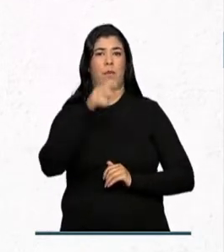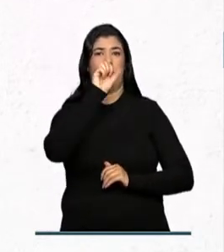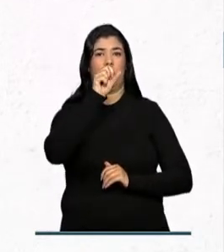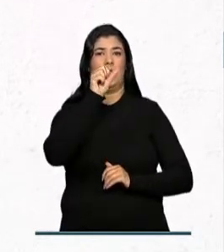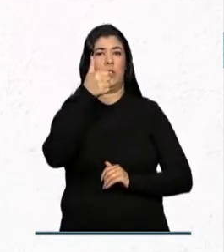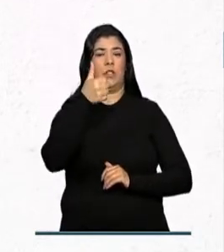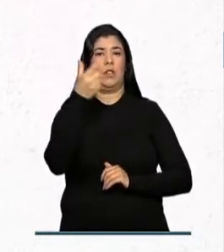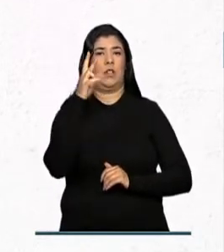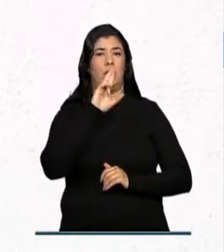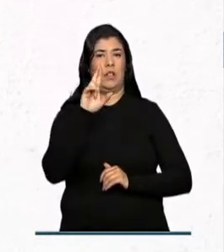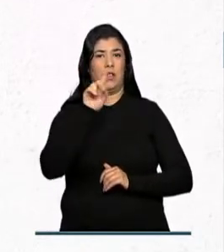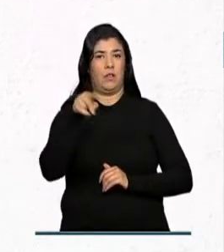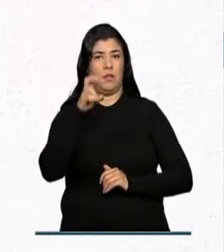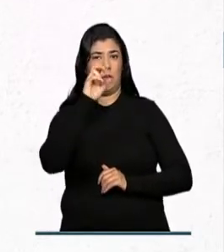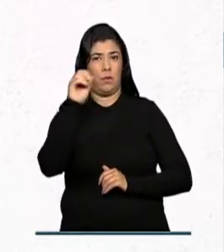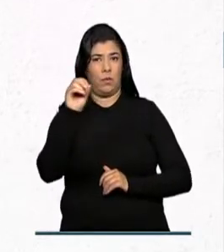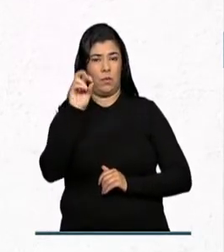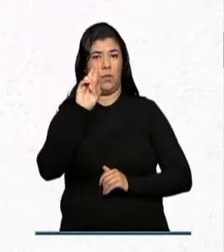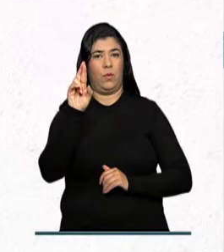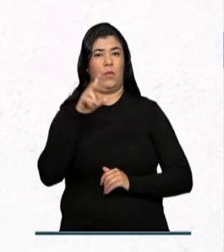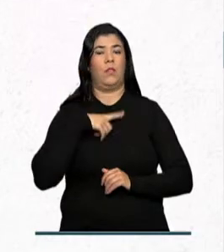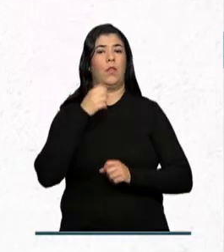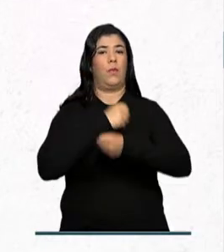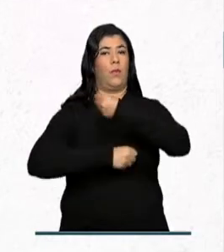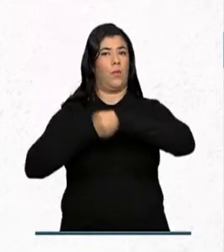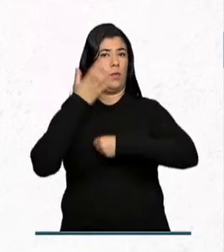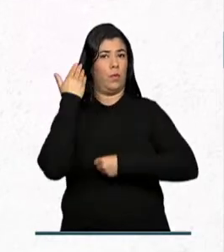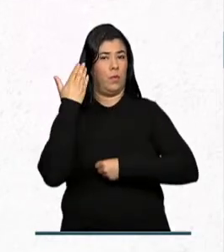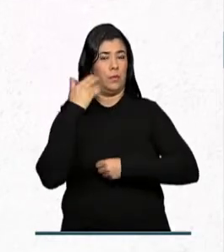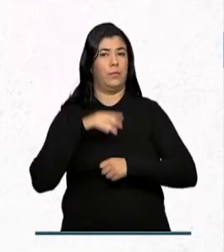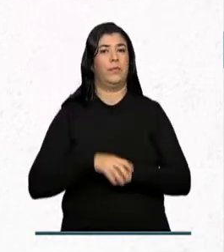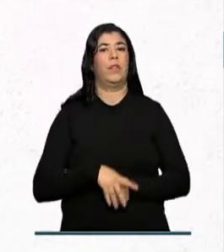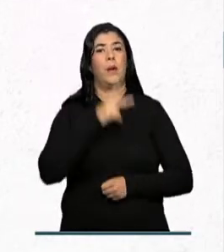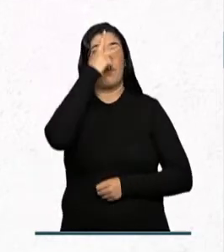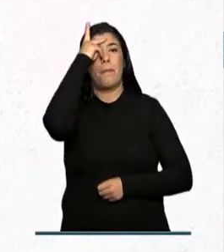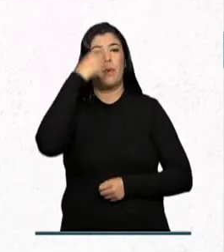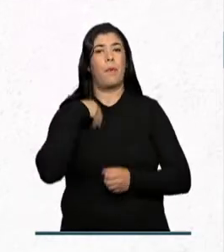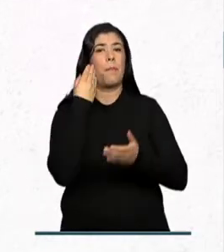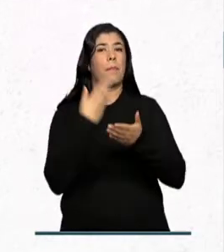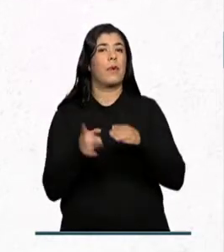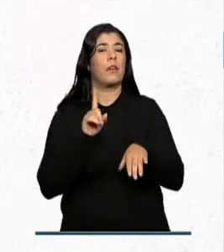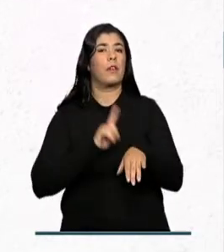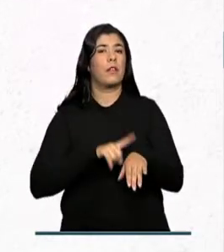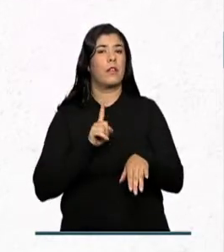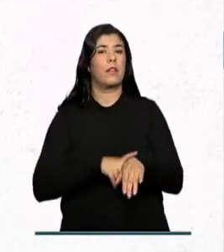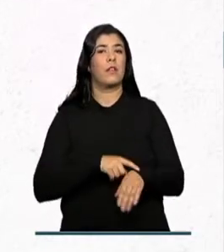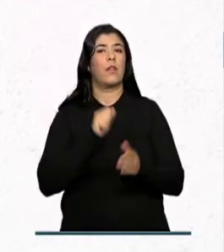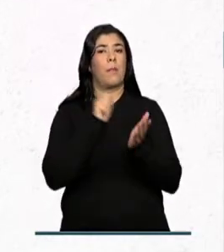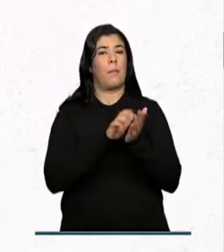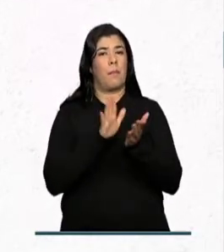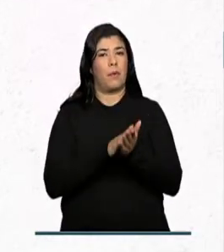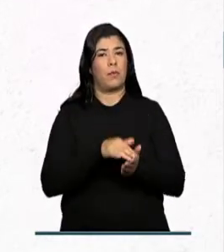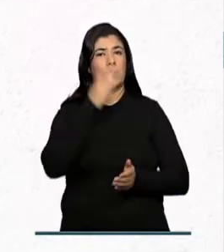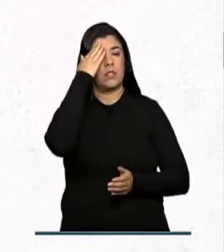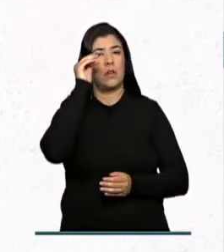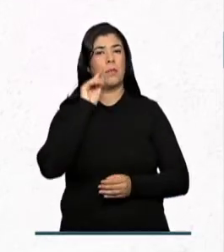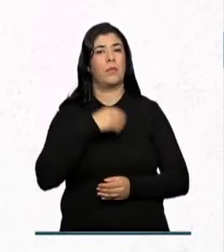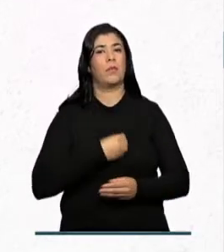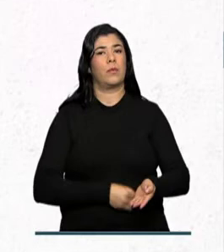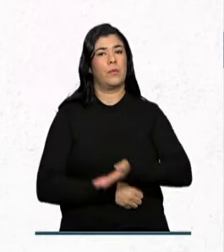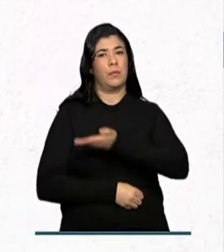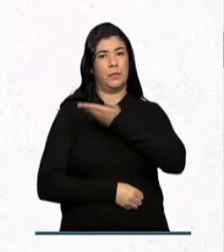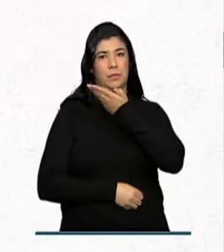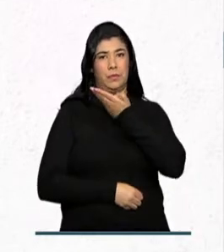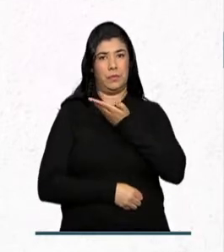1816 reais e 55 centavos no ano passado empatar no Brasil vai ter que pagar multa saiba